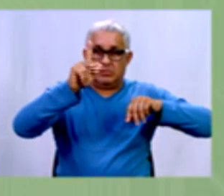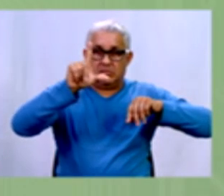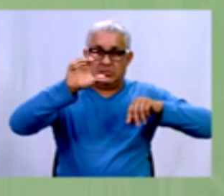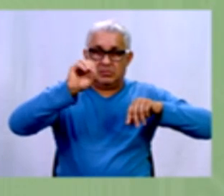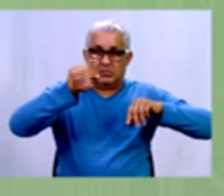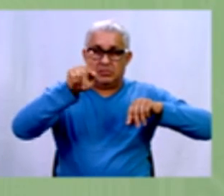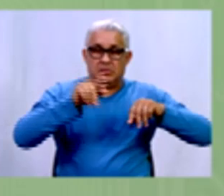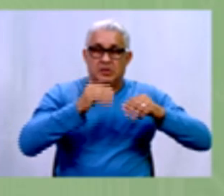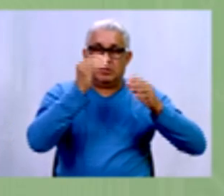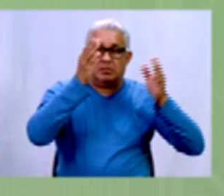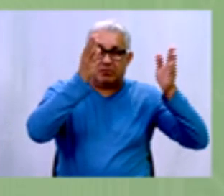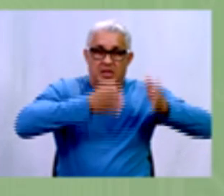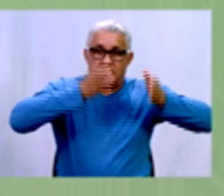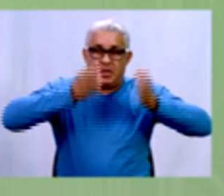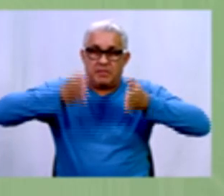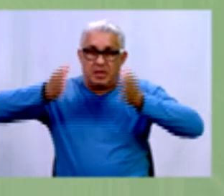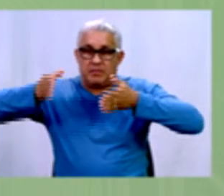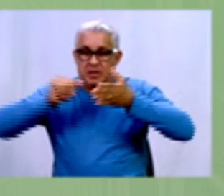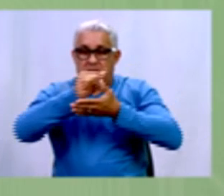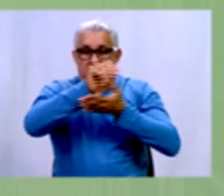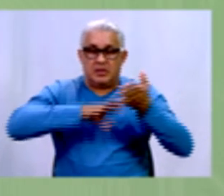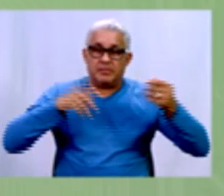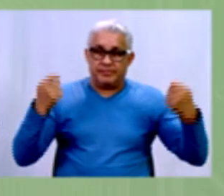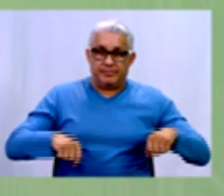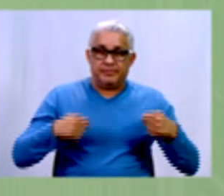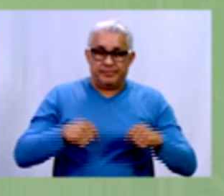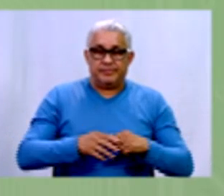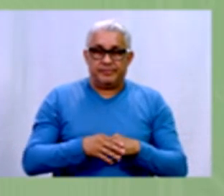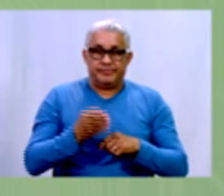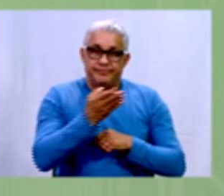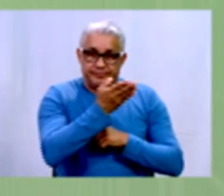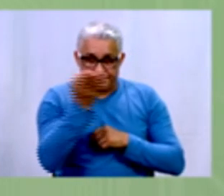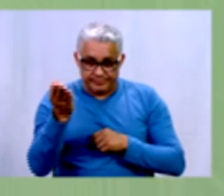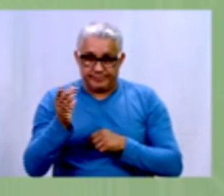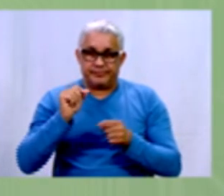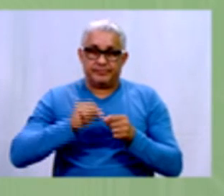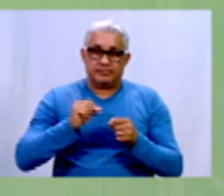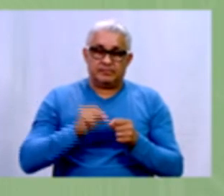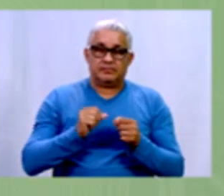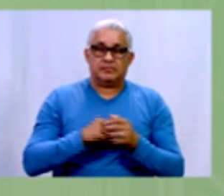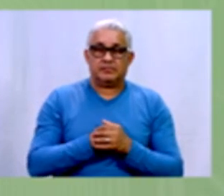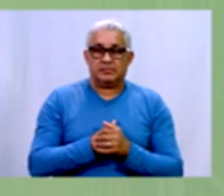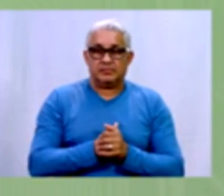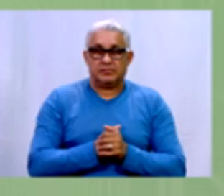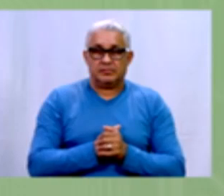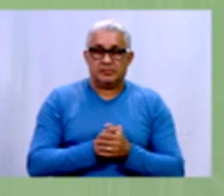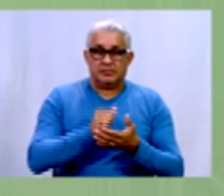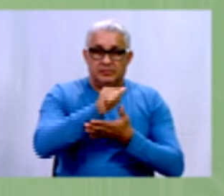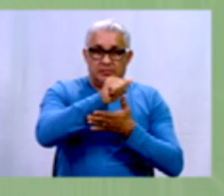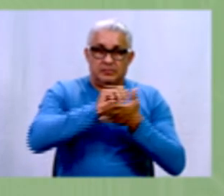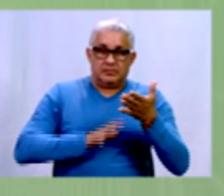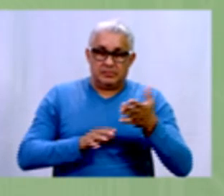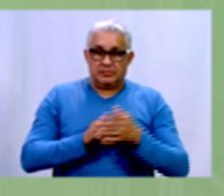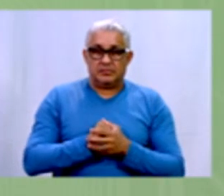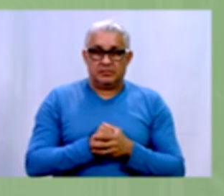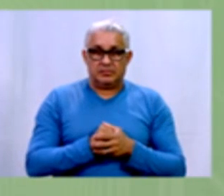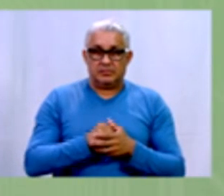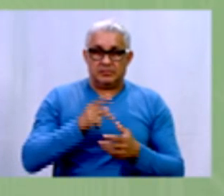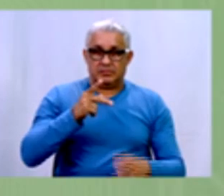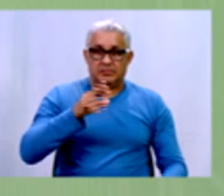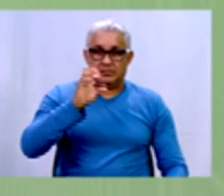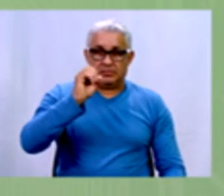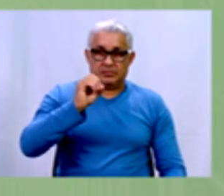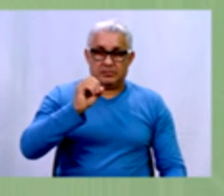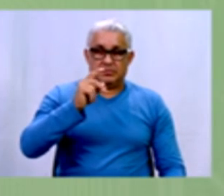o passo a passo quais as atividades necessárias para os senhores fazerem a atividade de